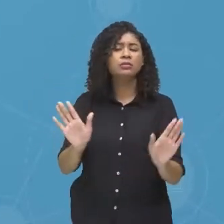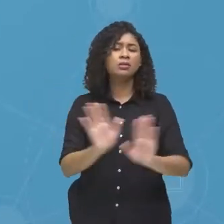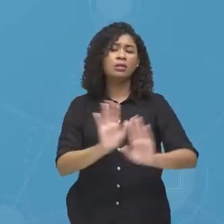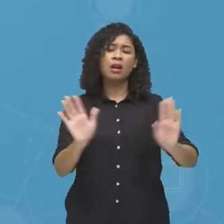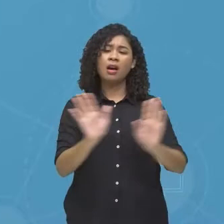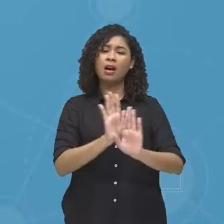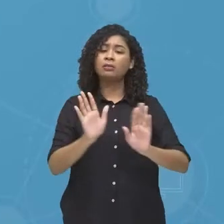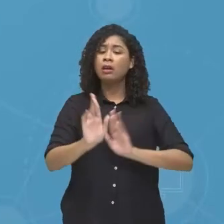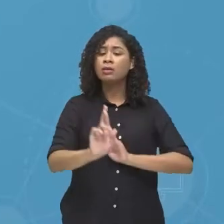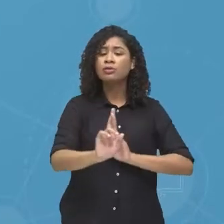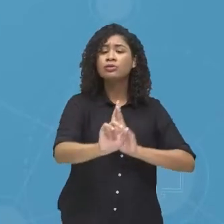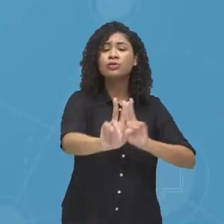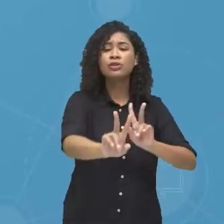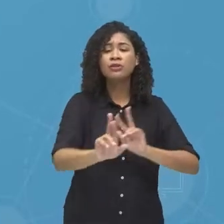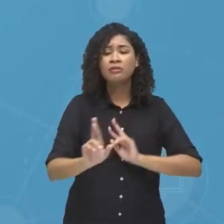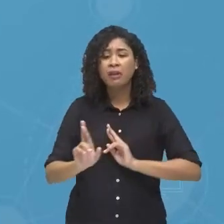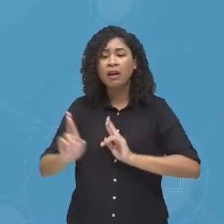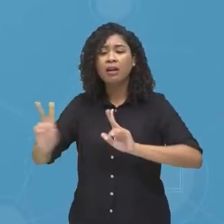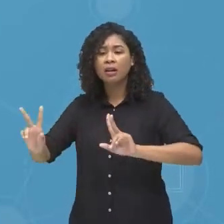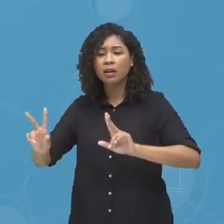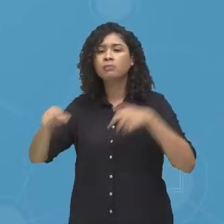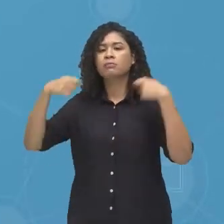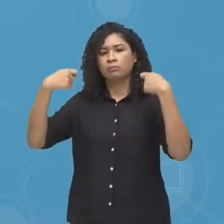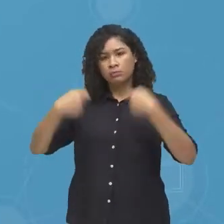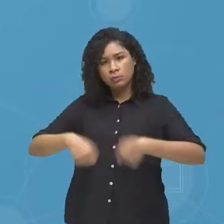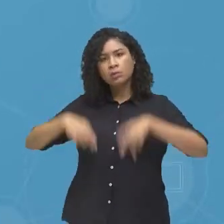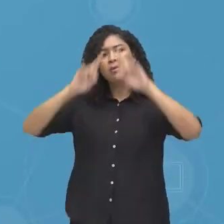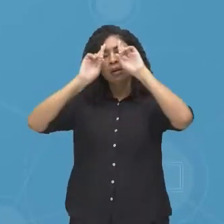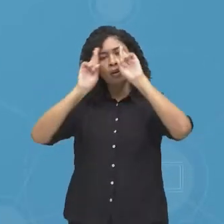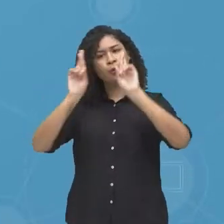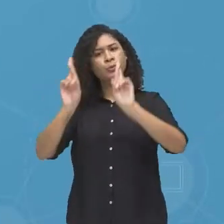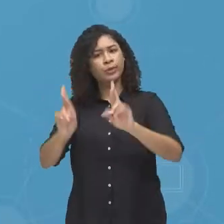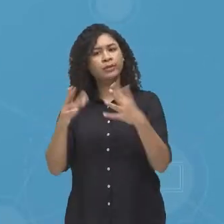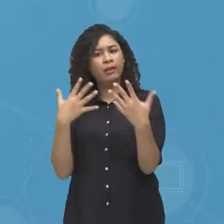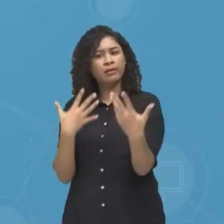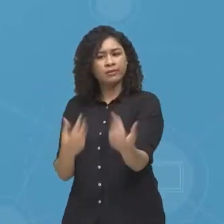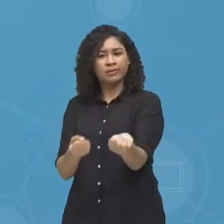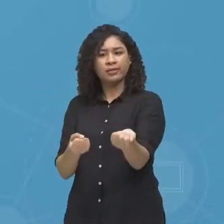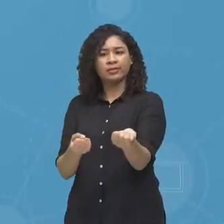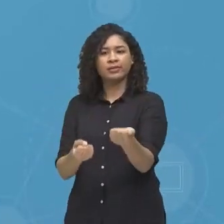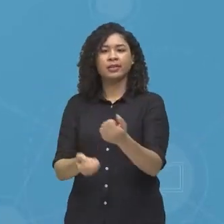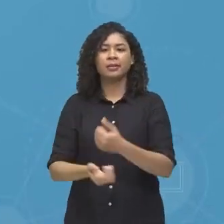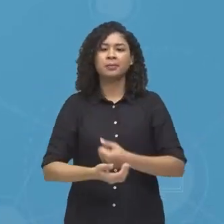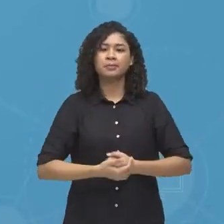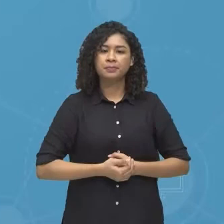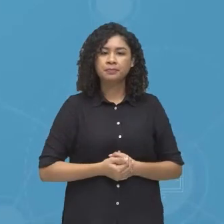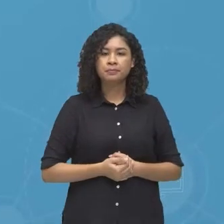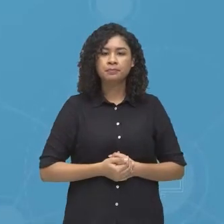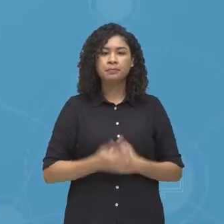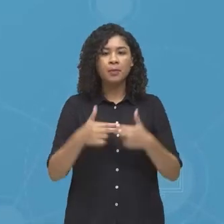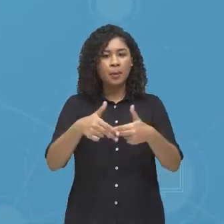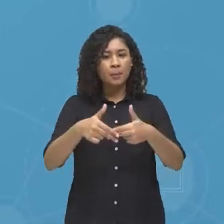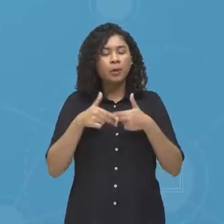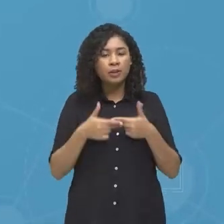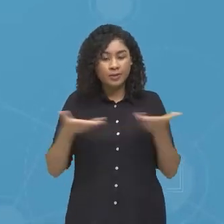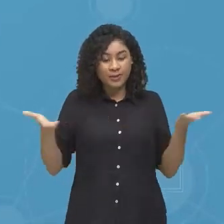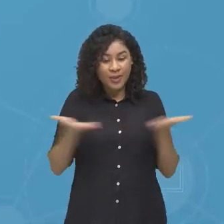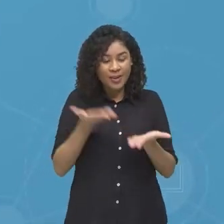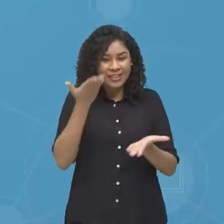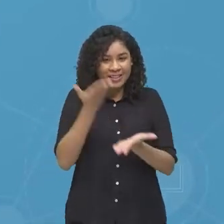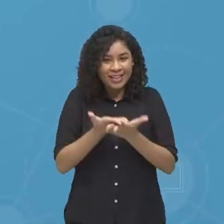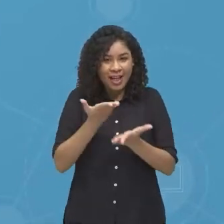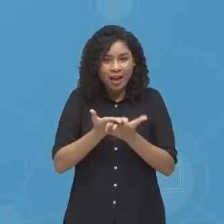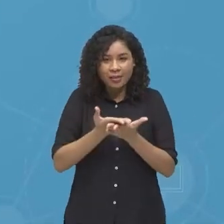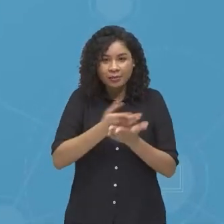ser devidamente respeitada e acolhida. Então, ficamos com a seguinte lição da aula de hoje.